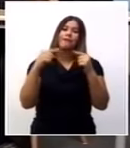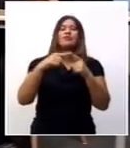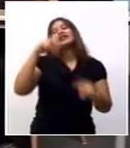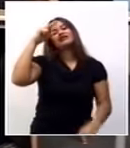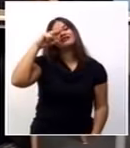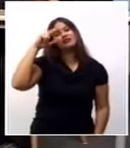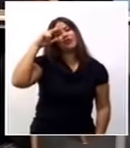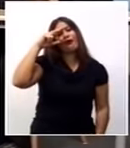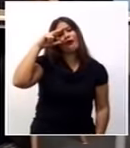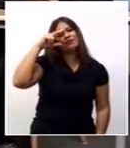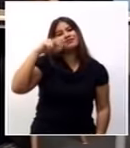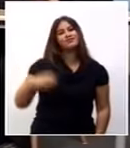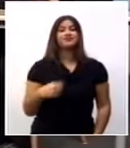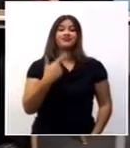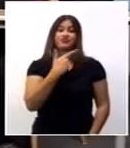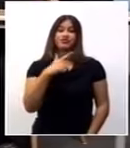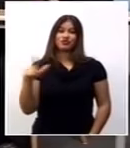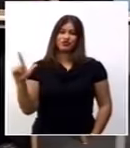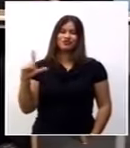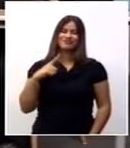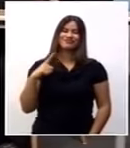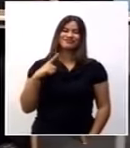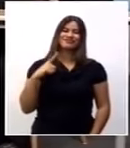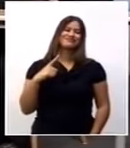Sim. Além desse, a gente tem aqui